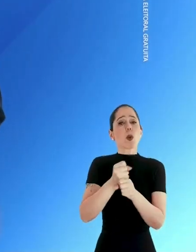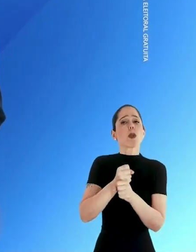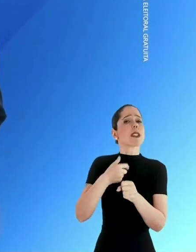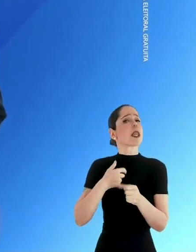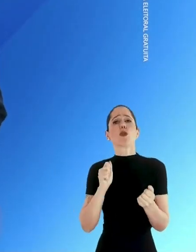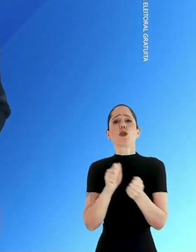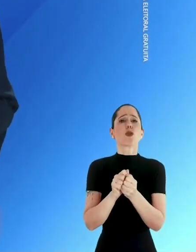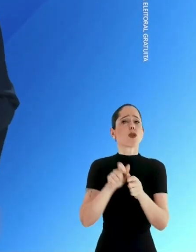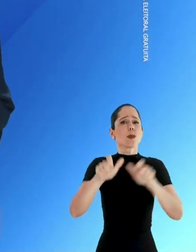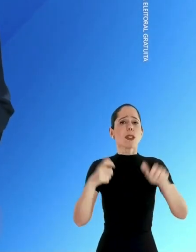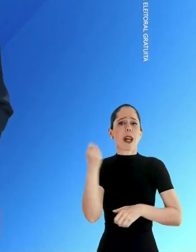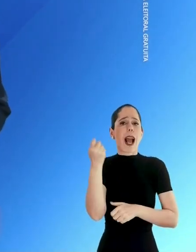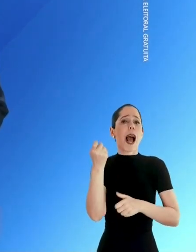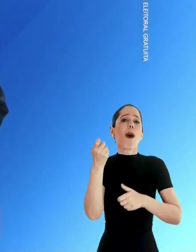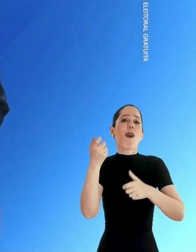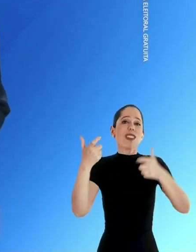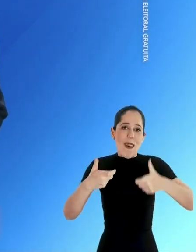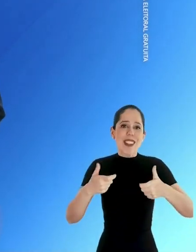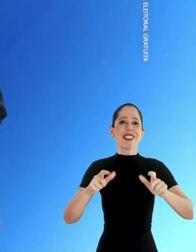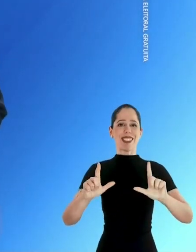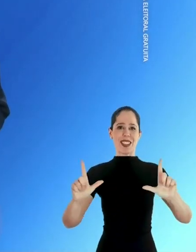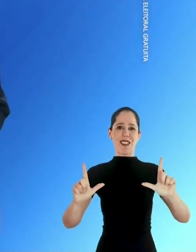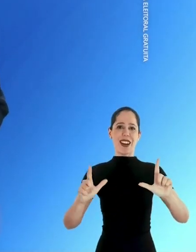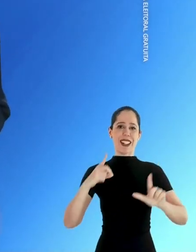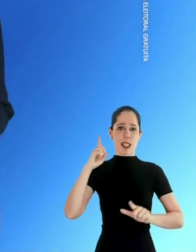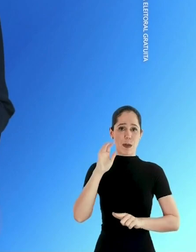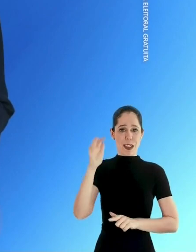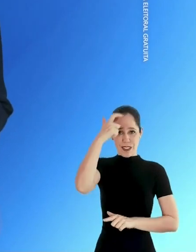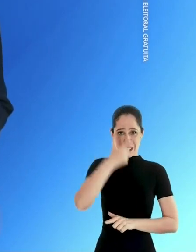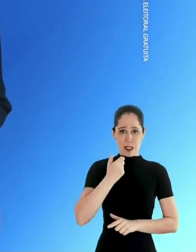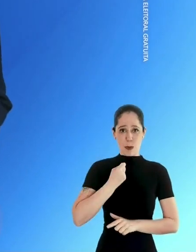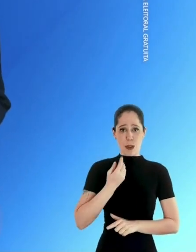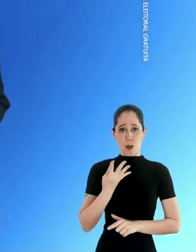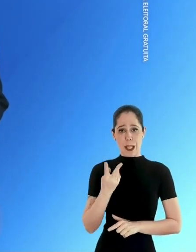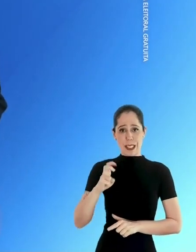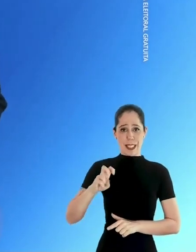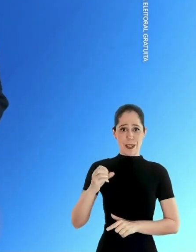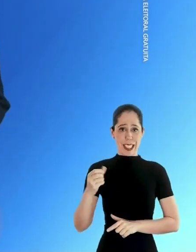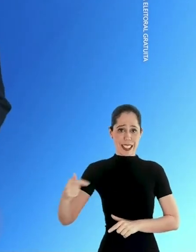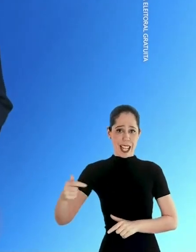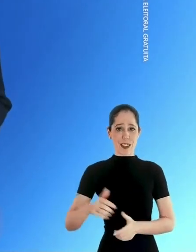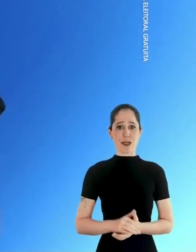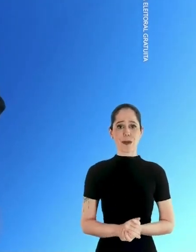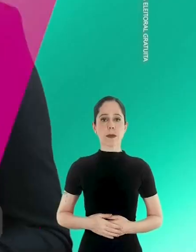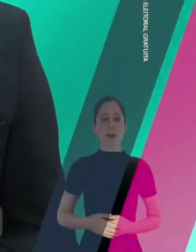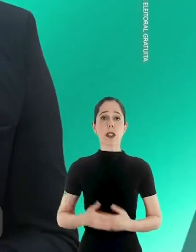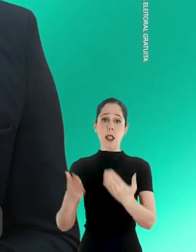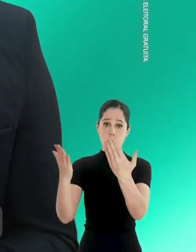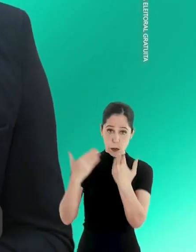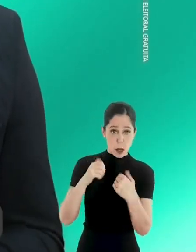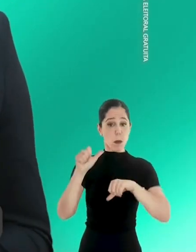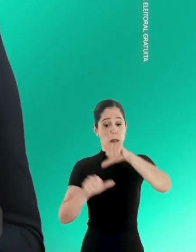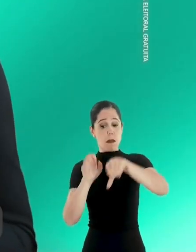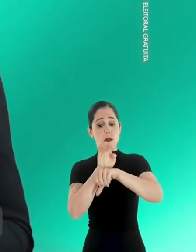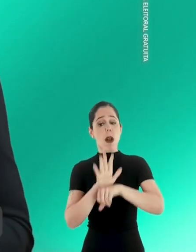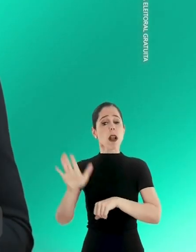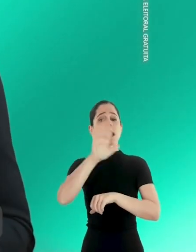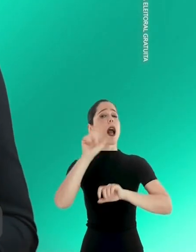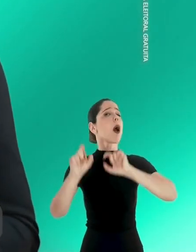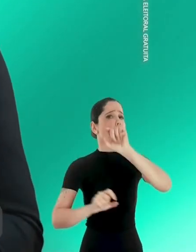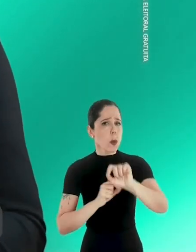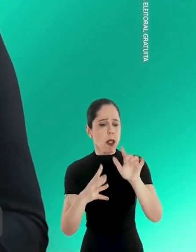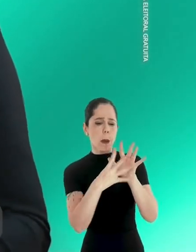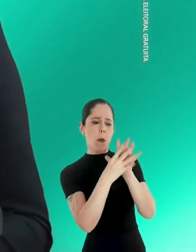muitos anos fiz companhia aos gaúchos pela TV. Deputada Federal Marisol Santos, 4567. Vamos tornar o nosso